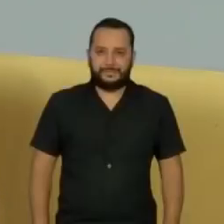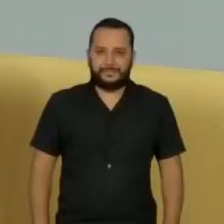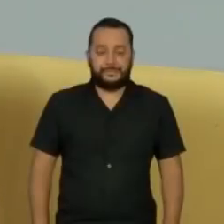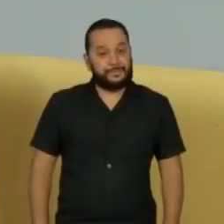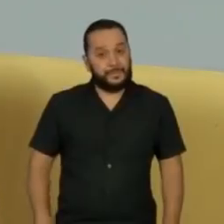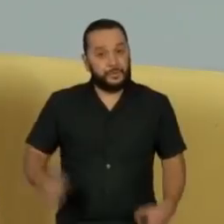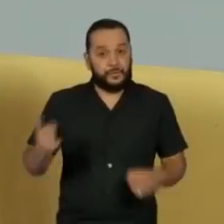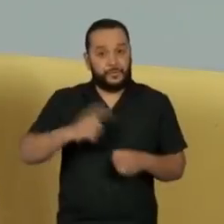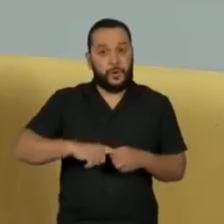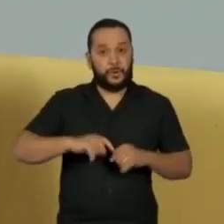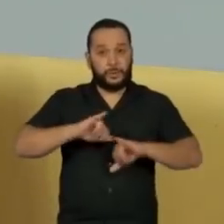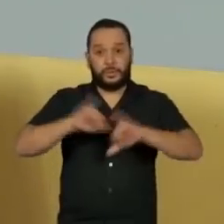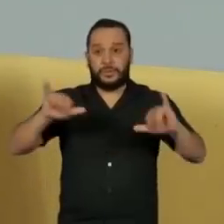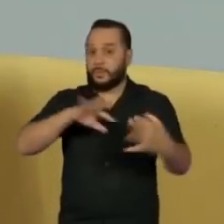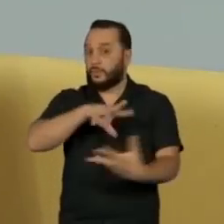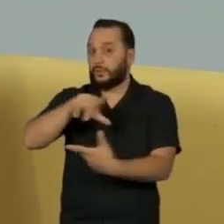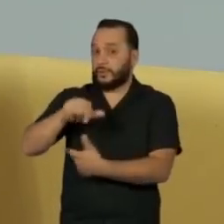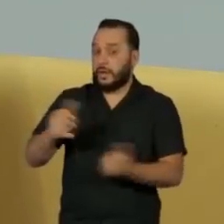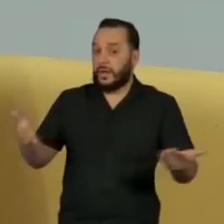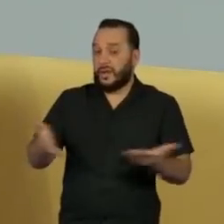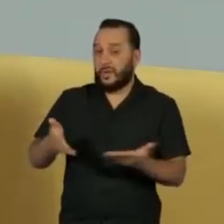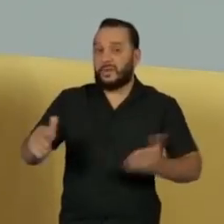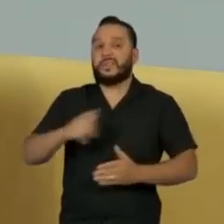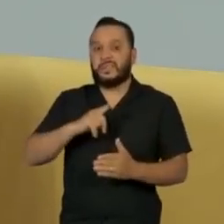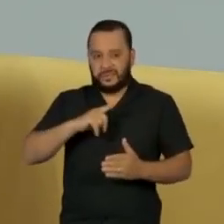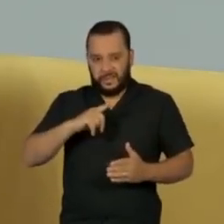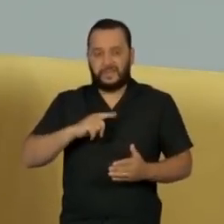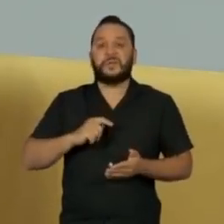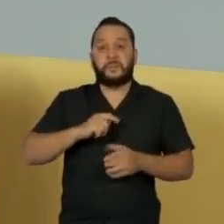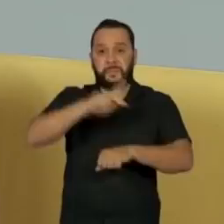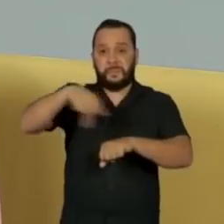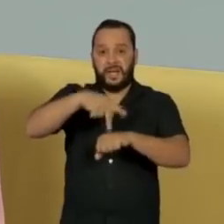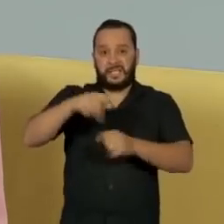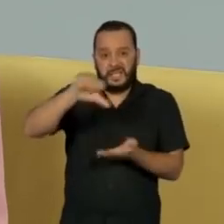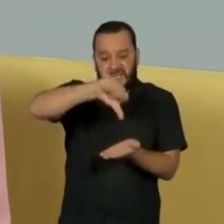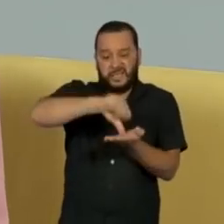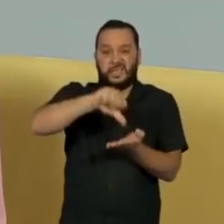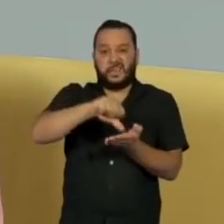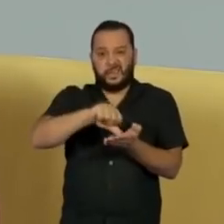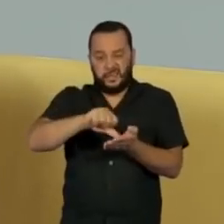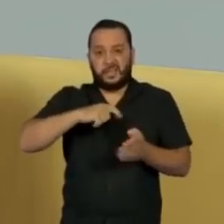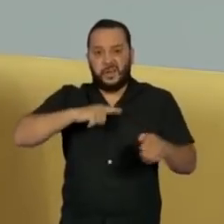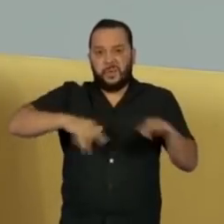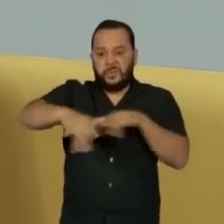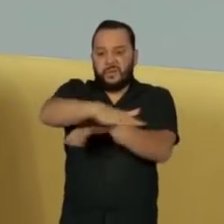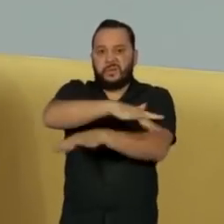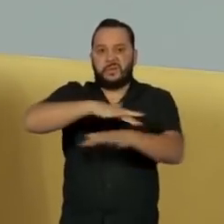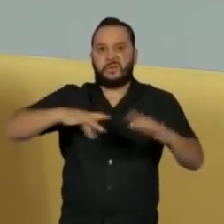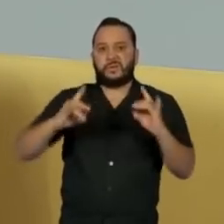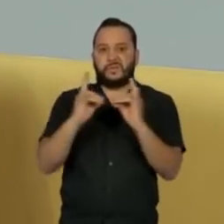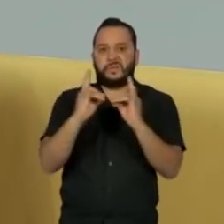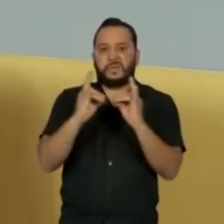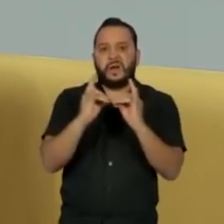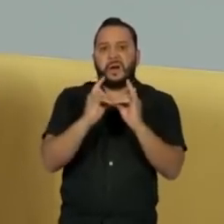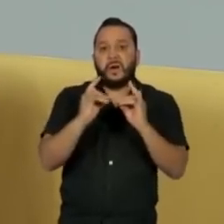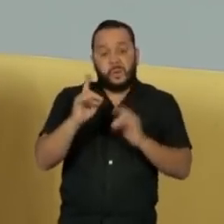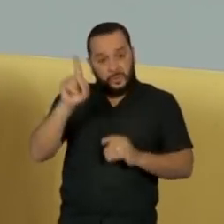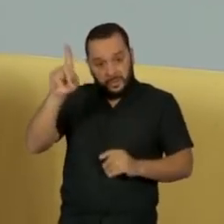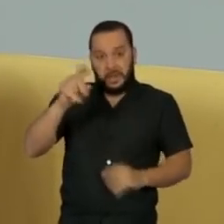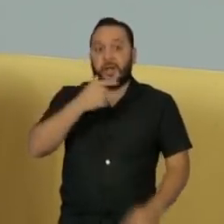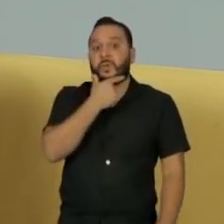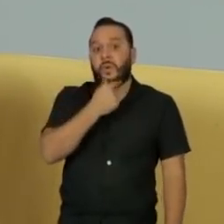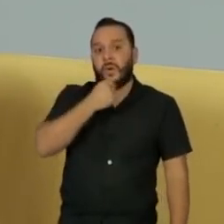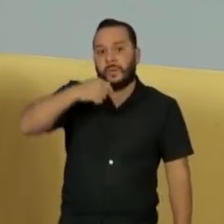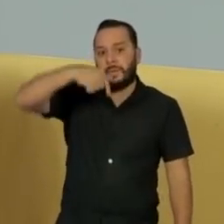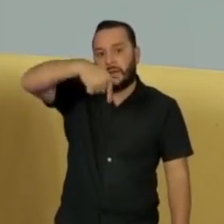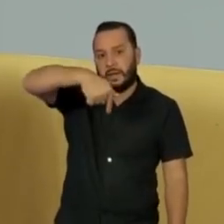A gente volta com notícias internacionais. O tumulto durante o funeral do comandante iraniano Qassem Soleimani, na cidade natal do